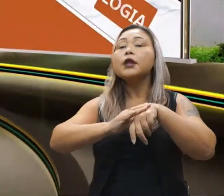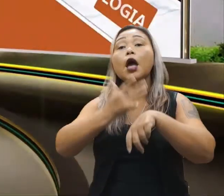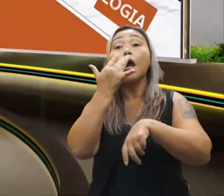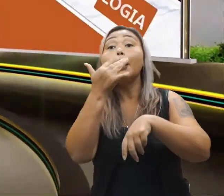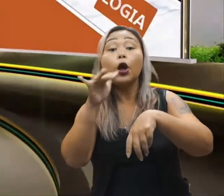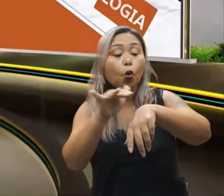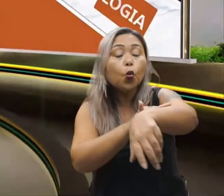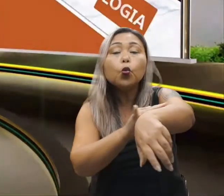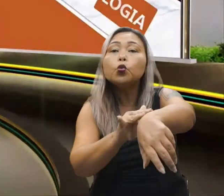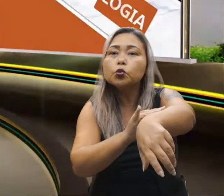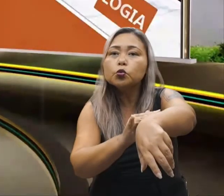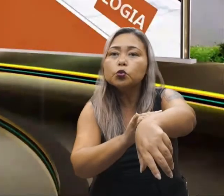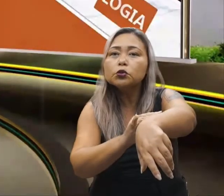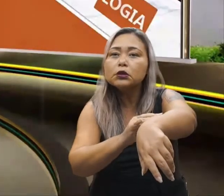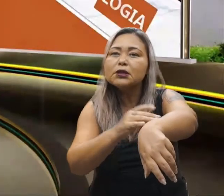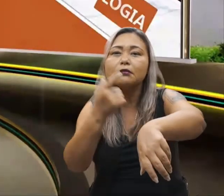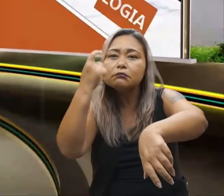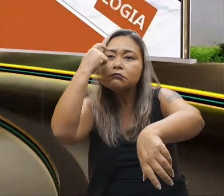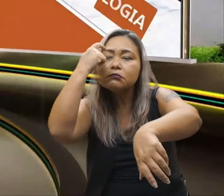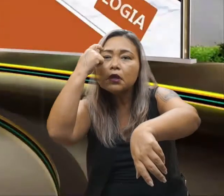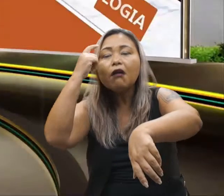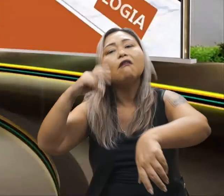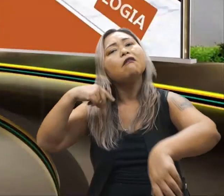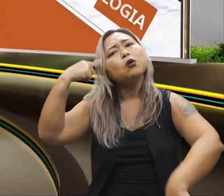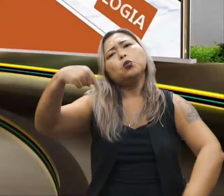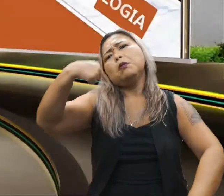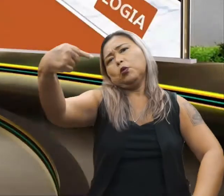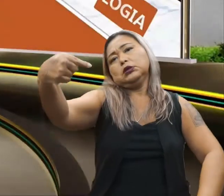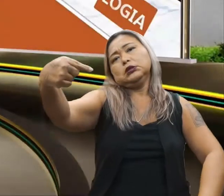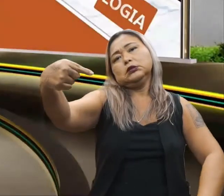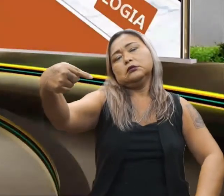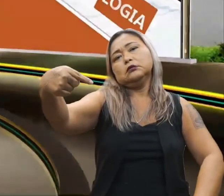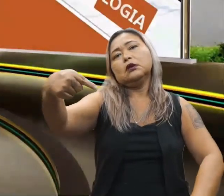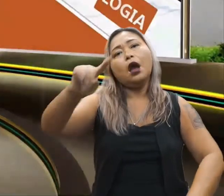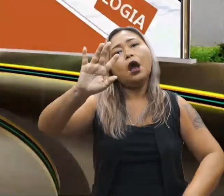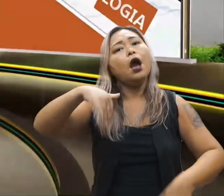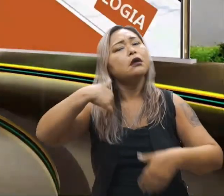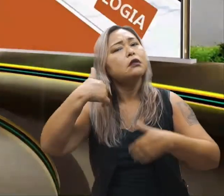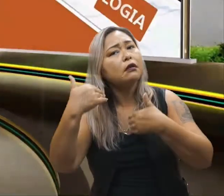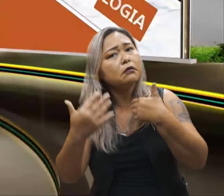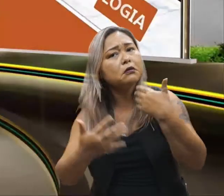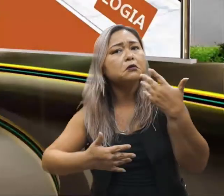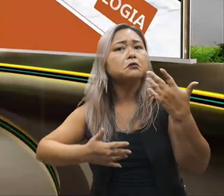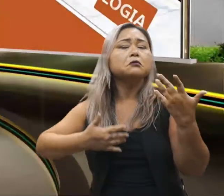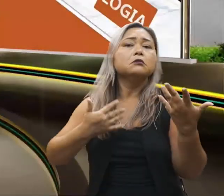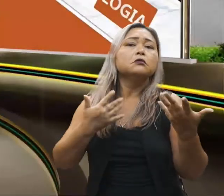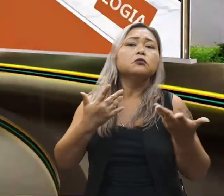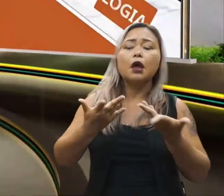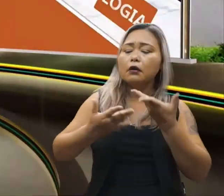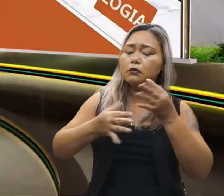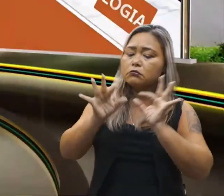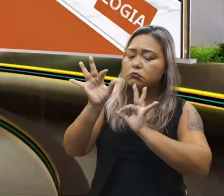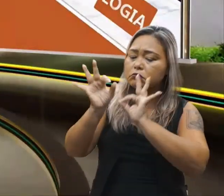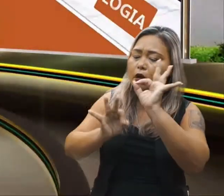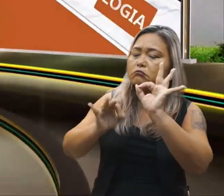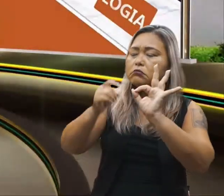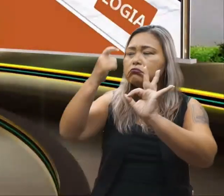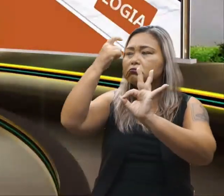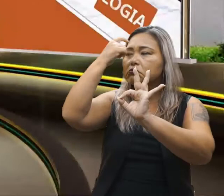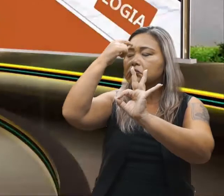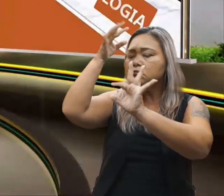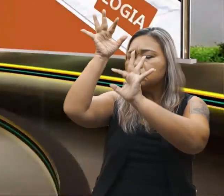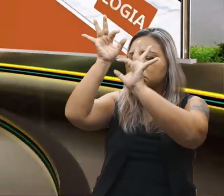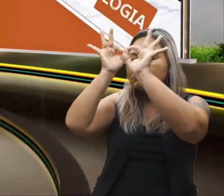pele, né, ser um negro, veio muito depois. E aí a gente teve toda essa construção mental de que